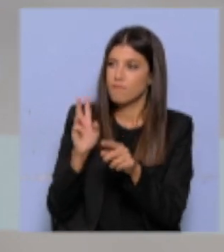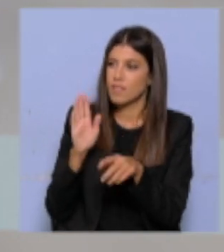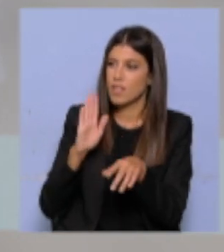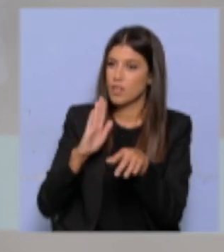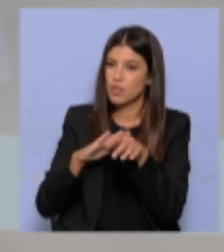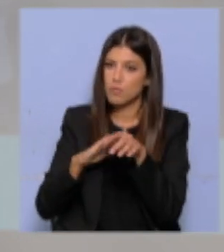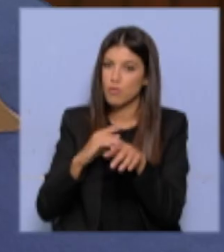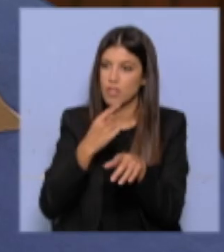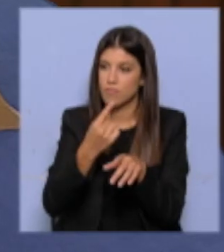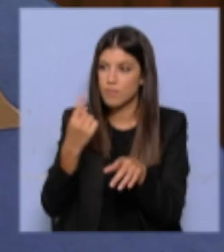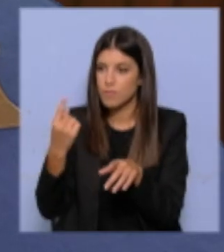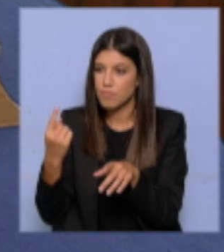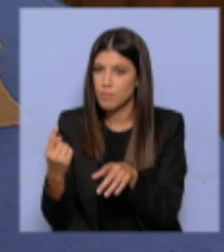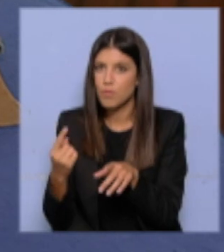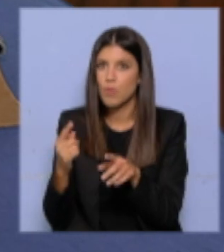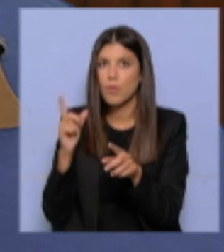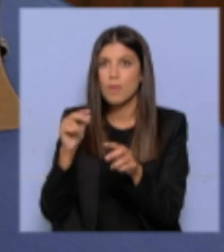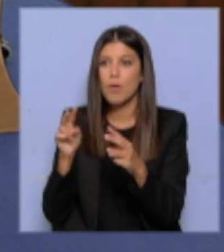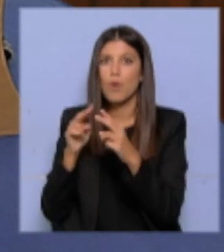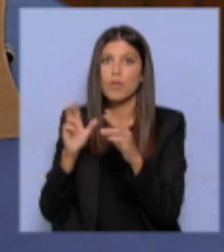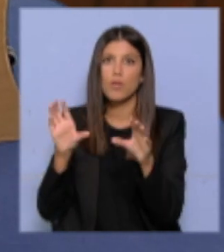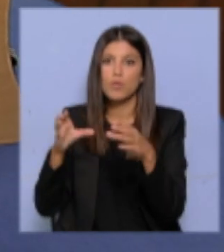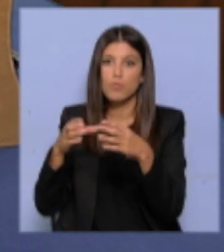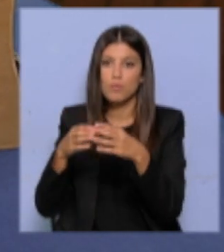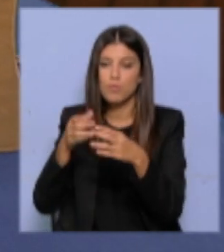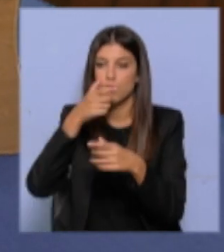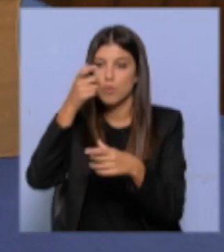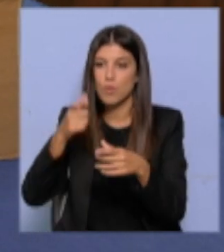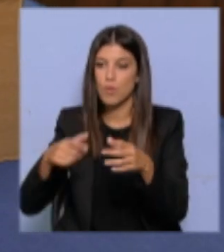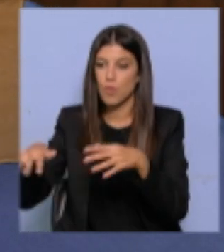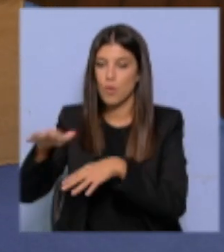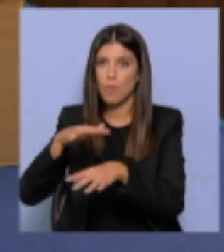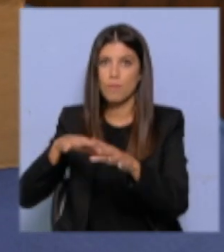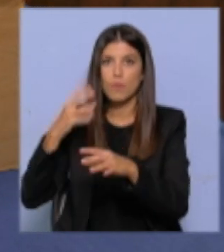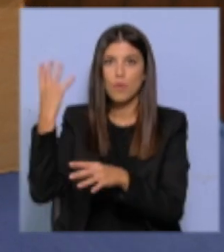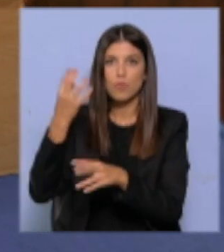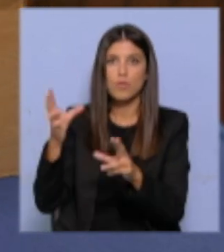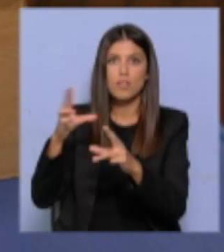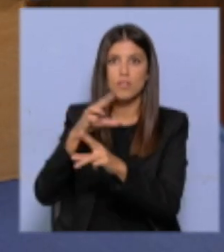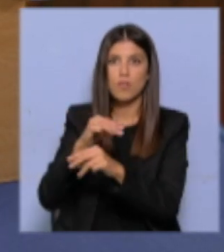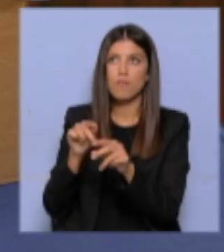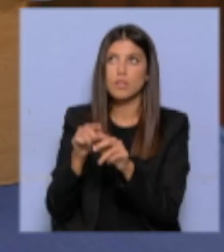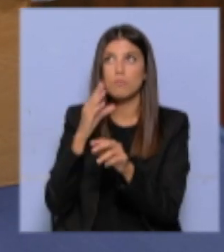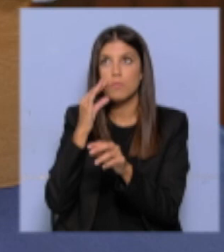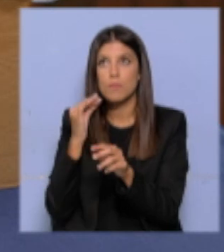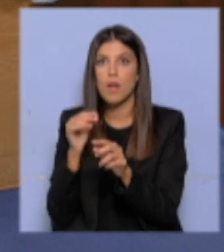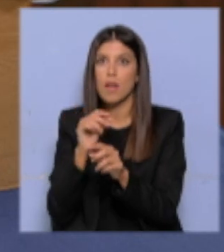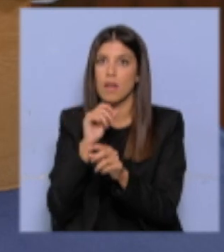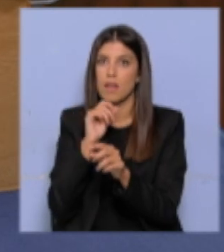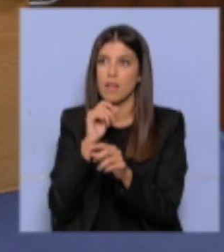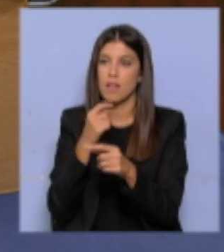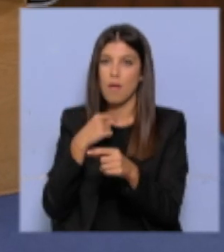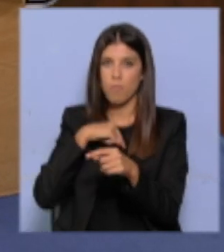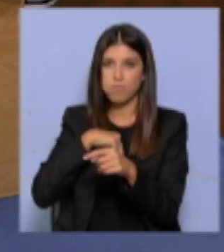com as populações e com as diversas culturas, eu creio que aí terá que renascer um